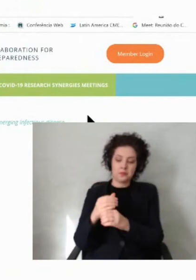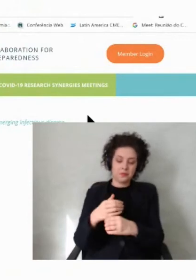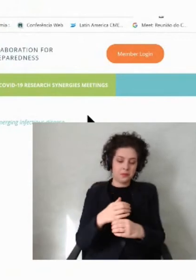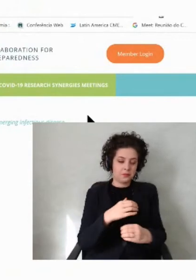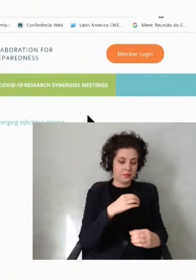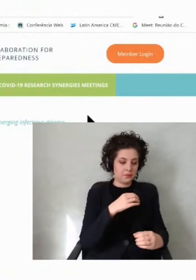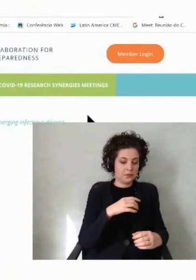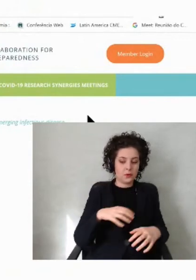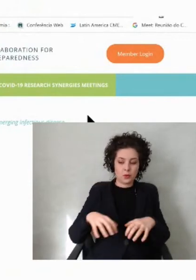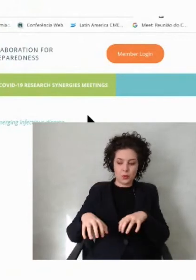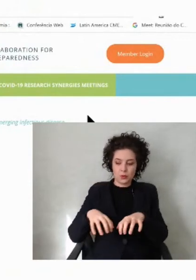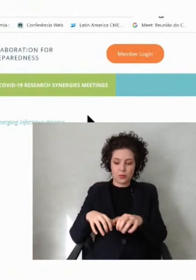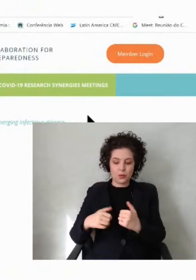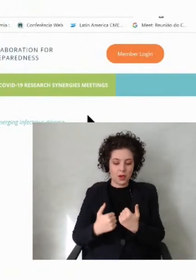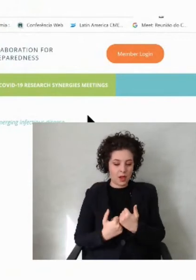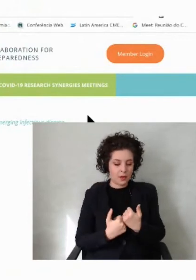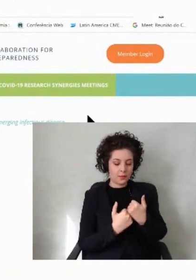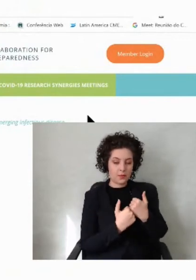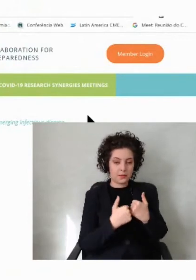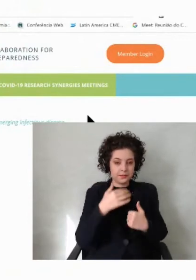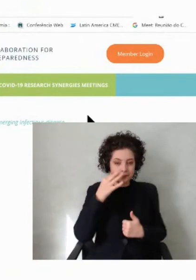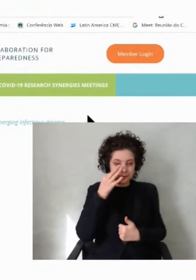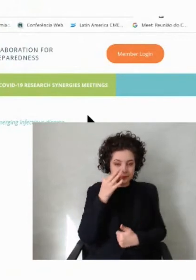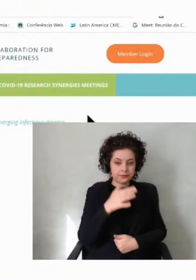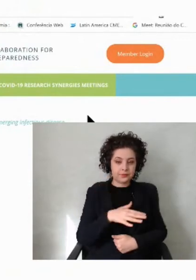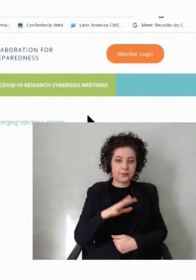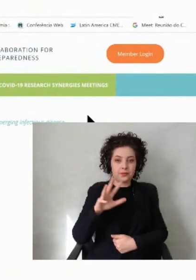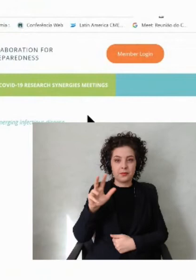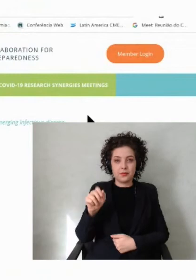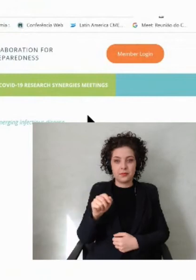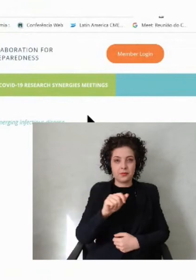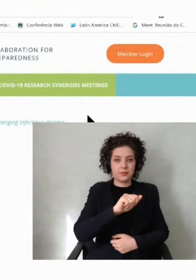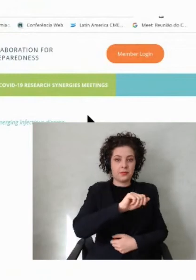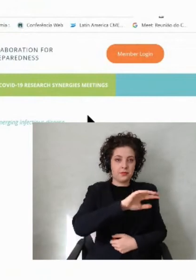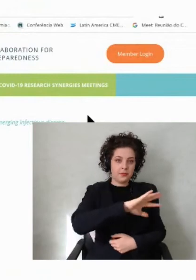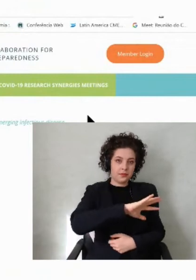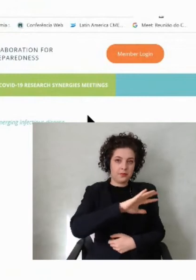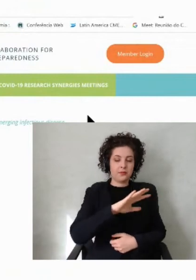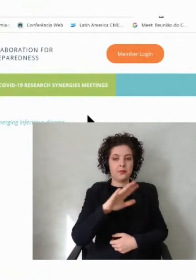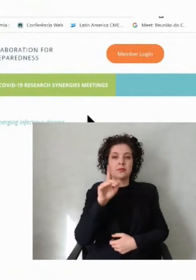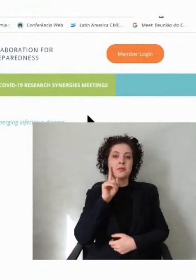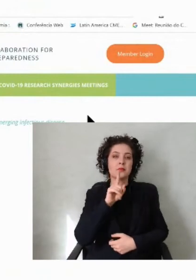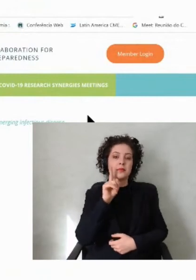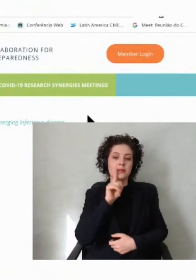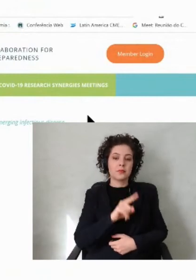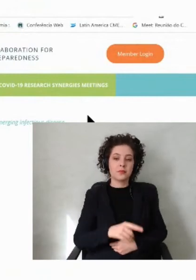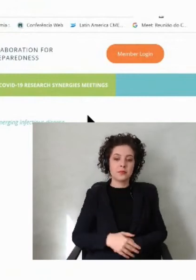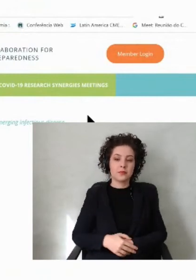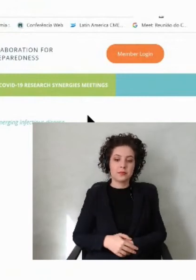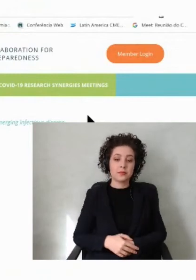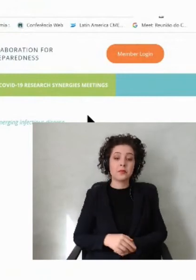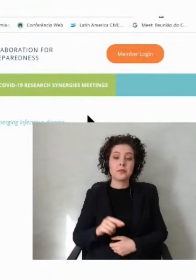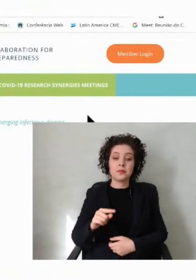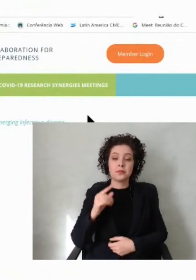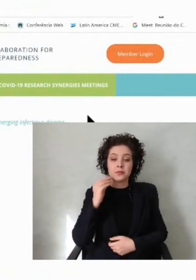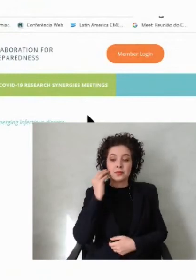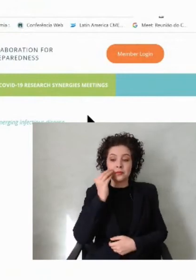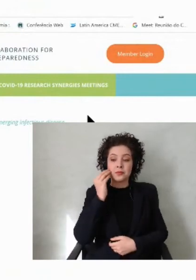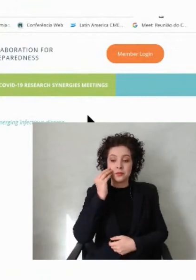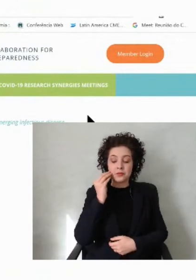colaboram, presentes na África, na Ásia, nos Estados Unidos, e essa é uma experiência mais